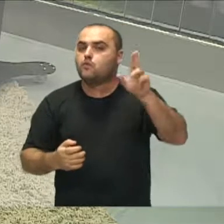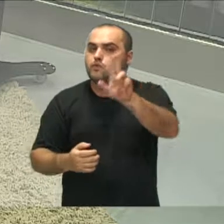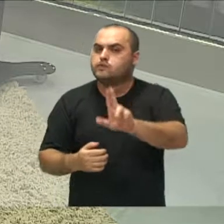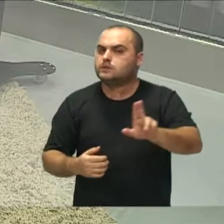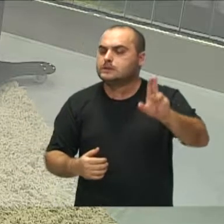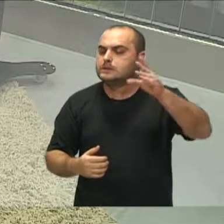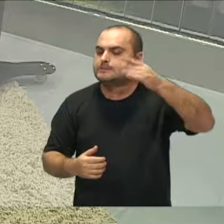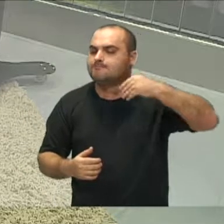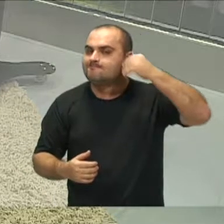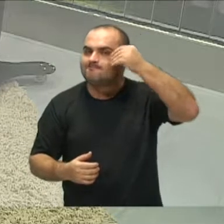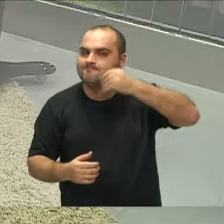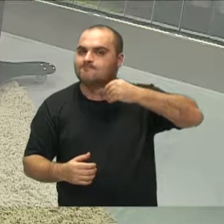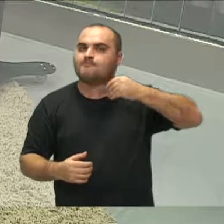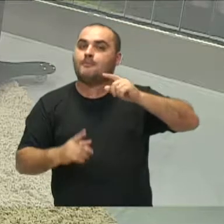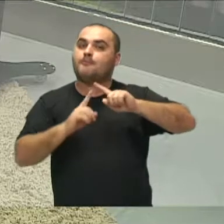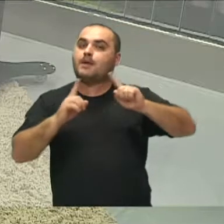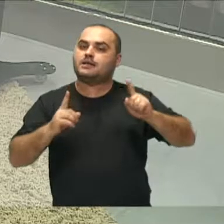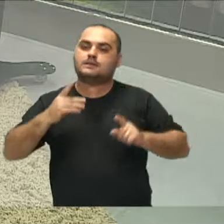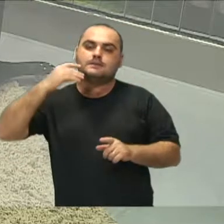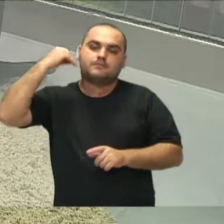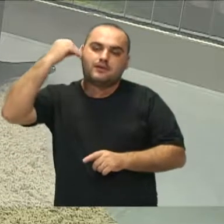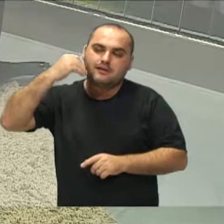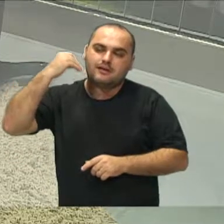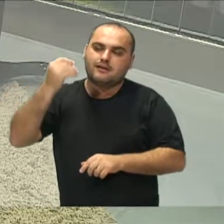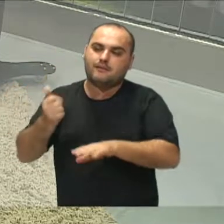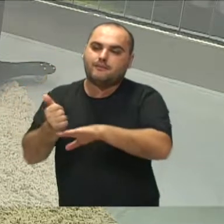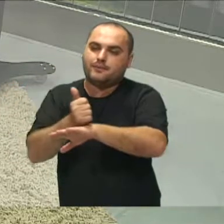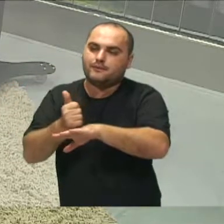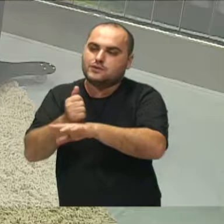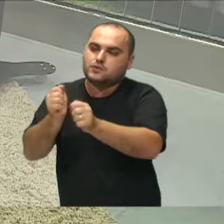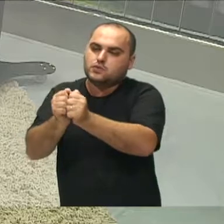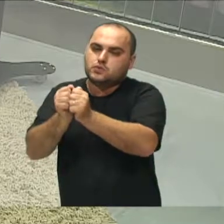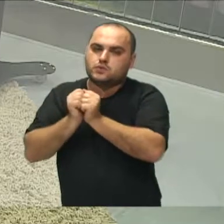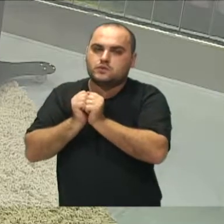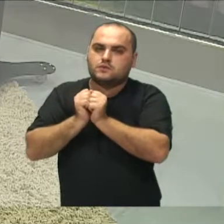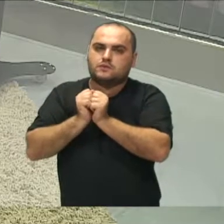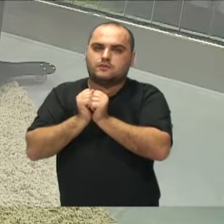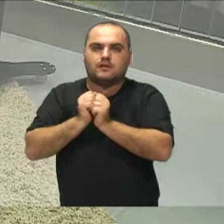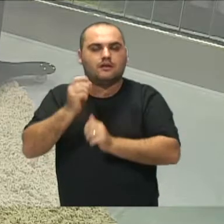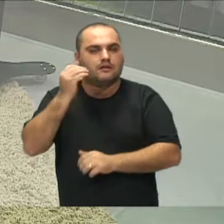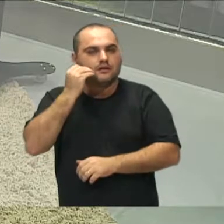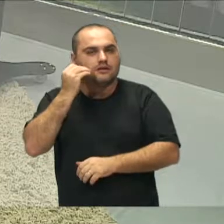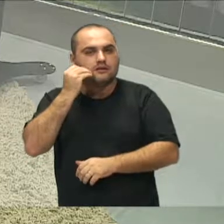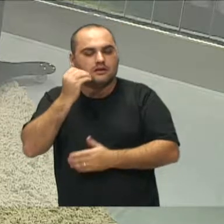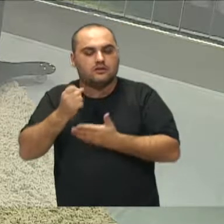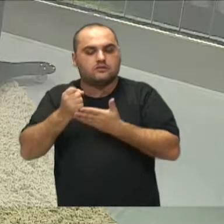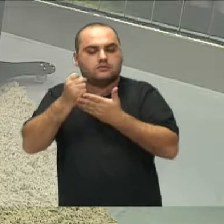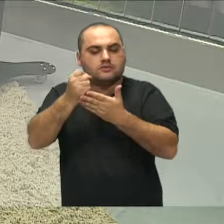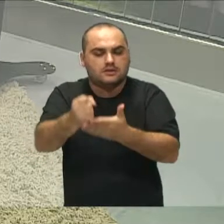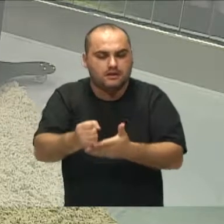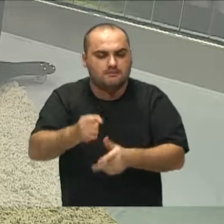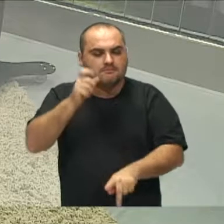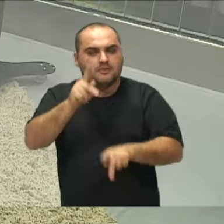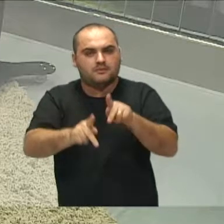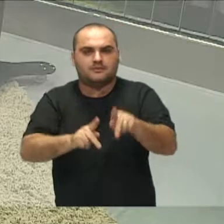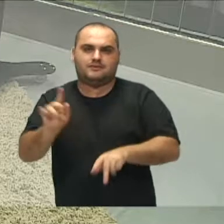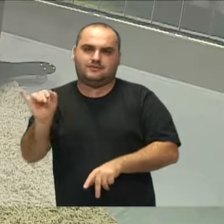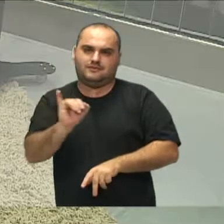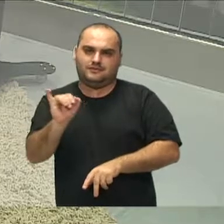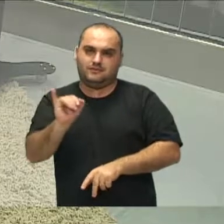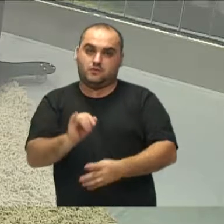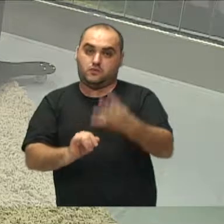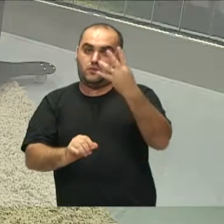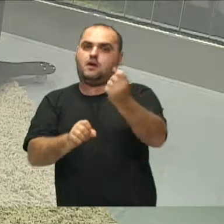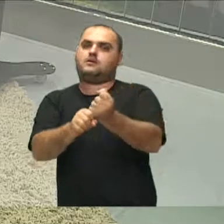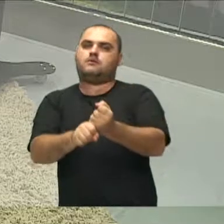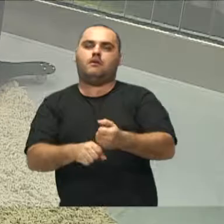também da experiência que eu tive com esses profissionais, para melhor fazer e ajudar a nossa Itajaí e os itajaienses. Eu tenho certeza que vão ser 4 anos de